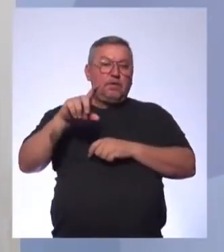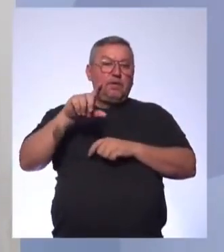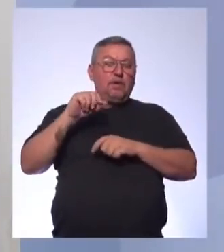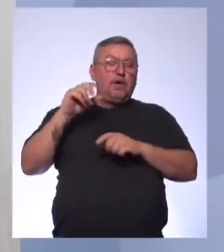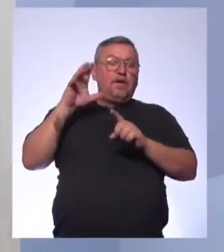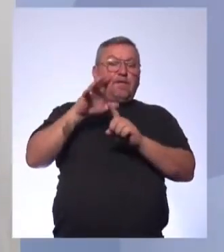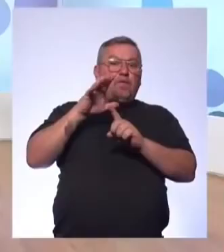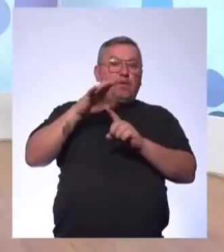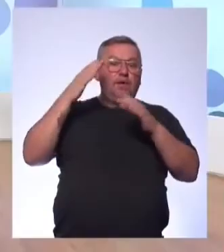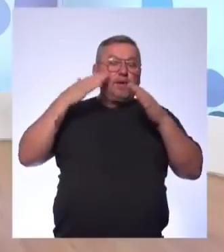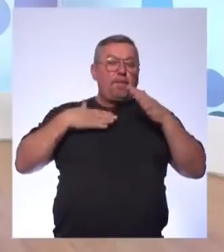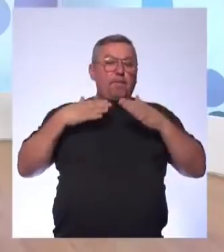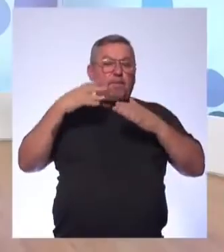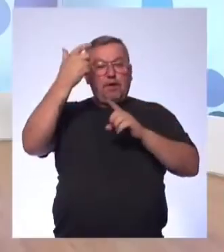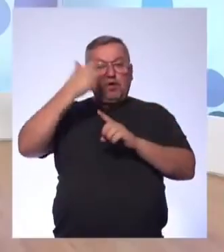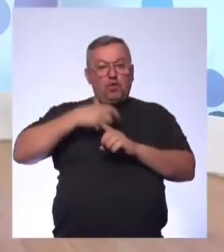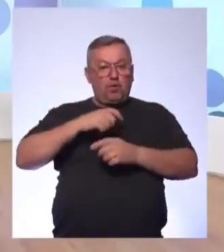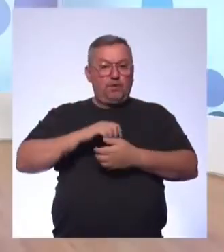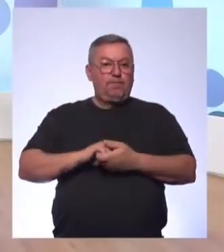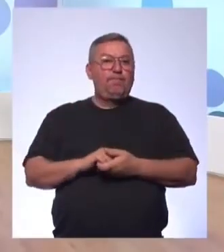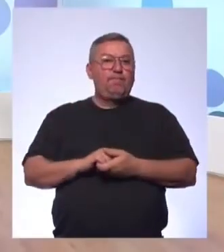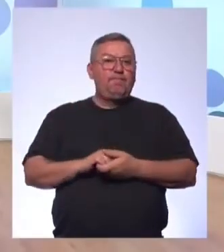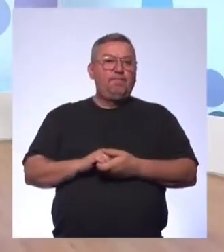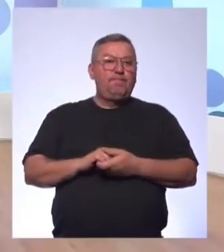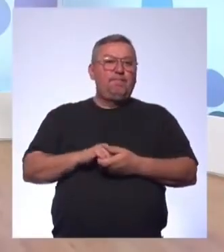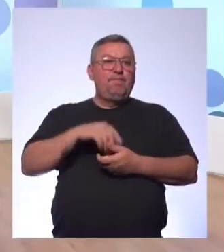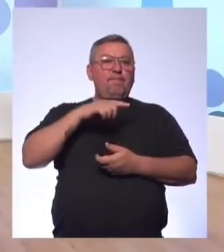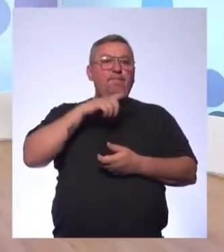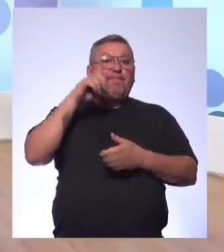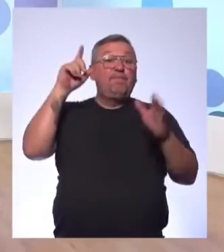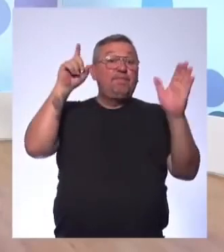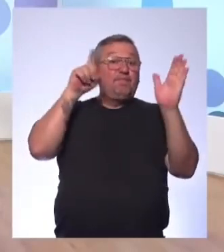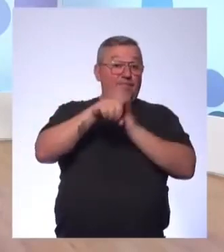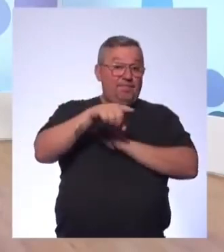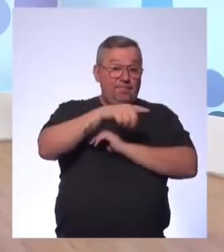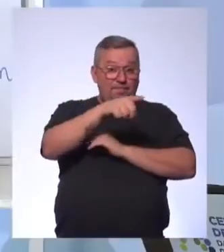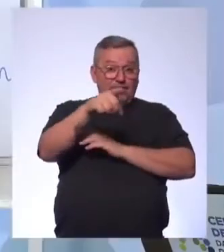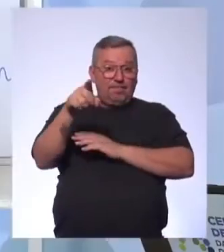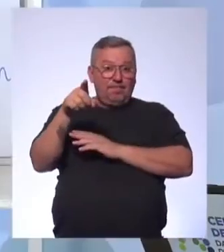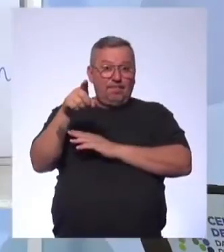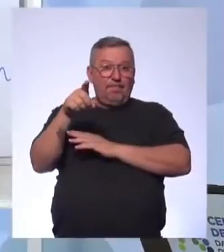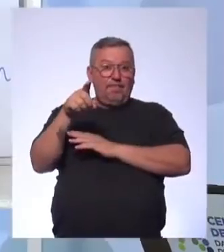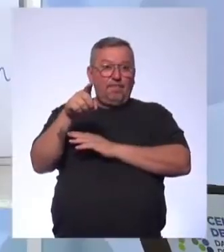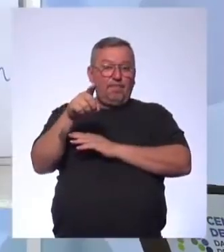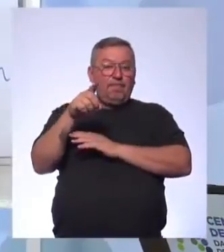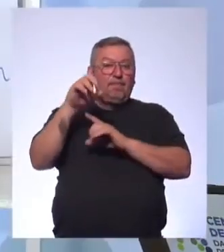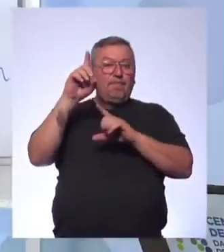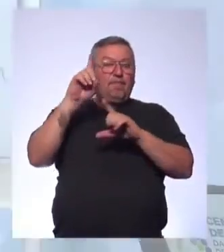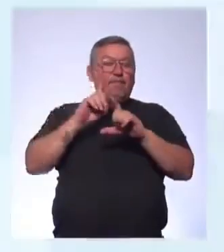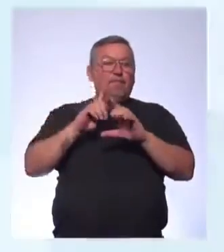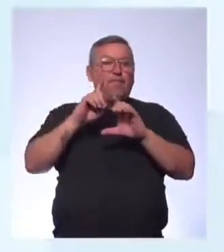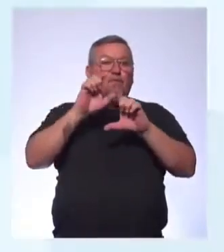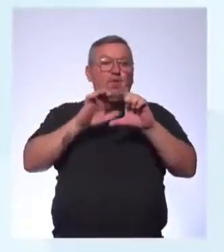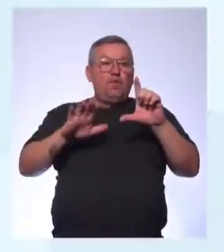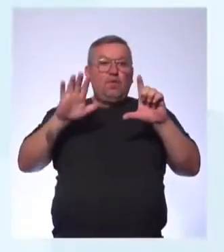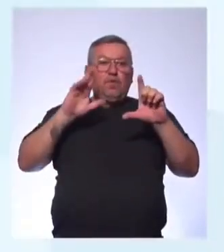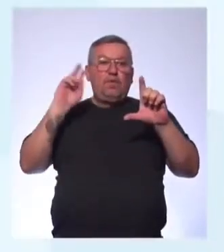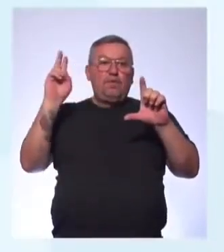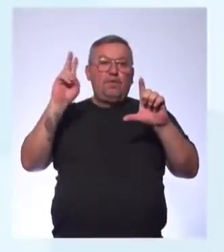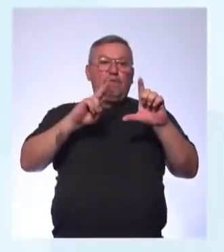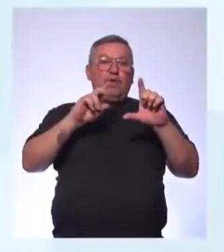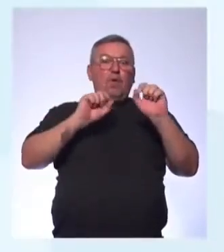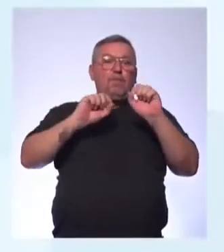humana. Então, isso aqui são os fenômenos naturais. Então, eu tenho uma pergunta para vocês, tá? O diretor vai colocar, dê um